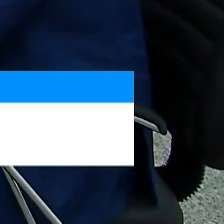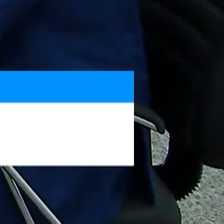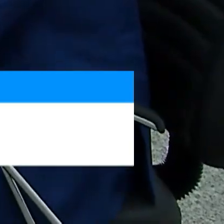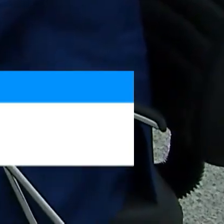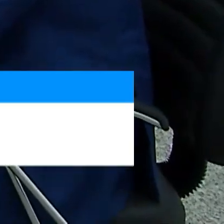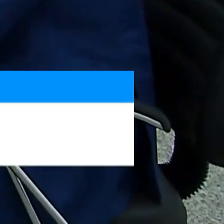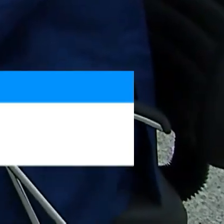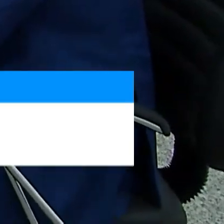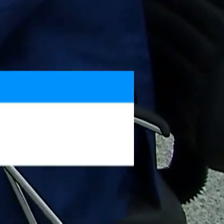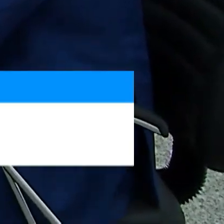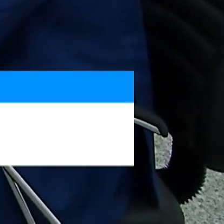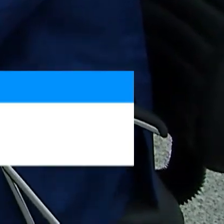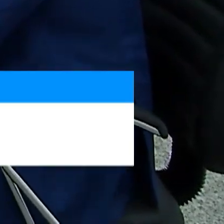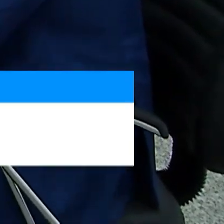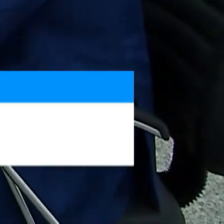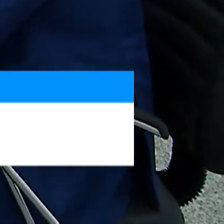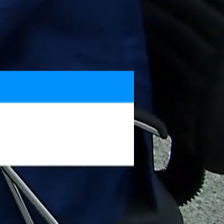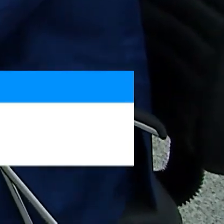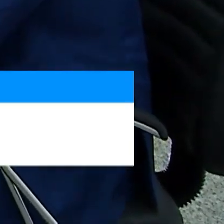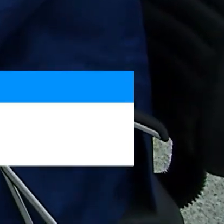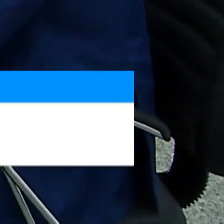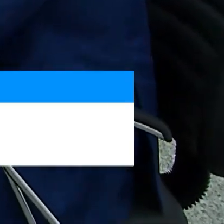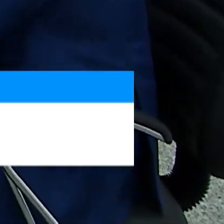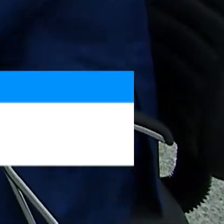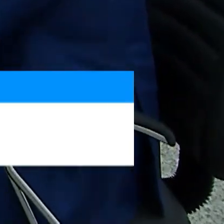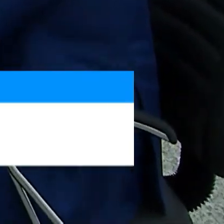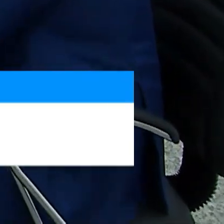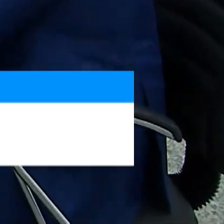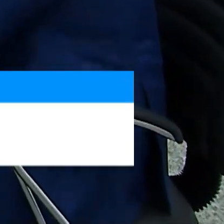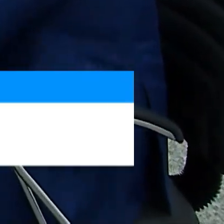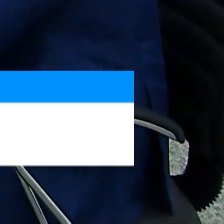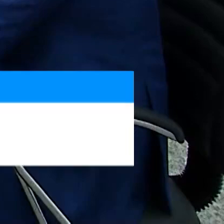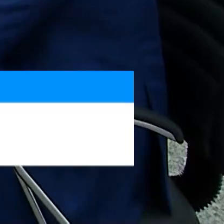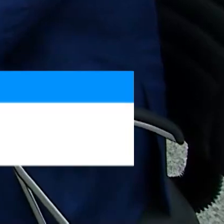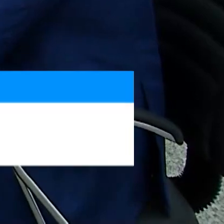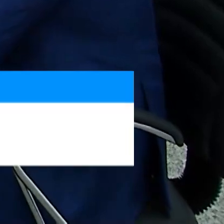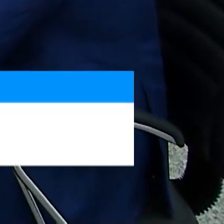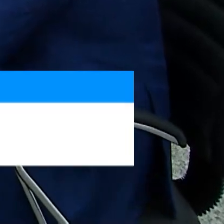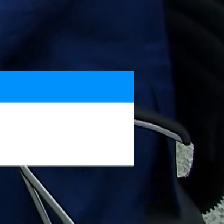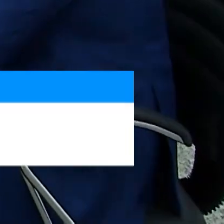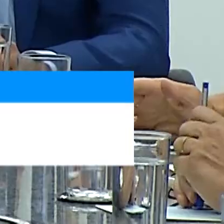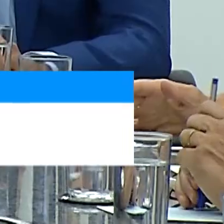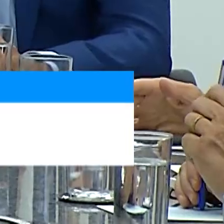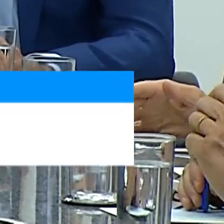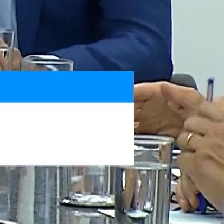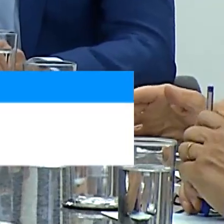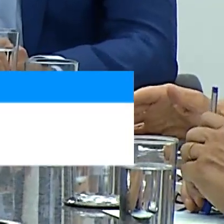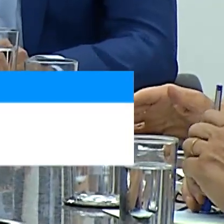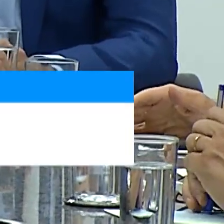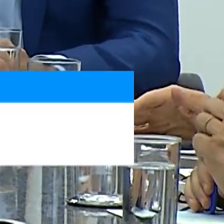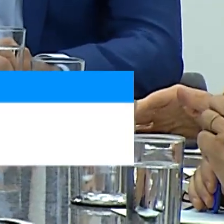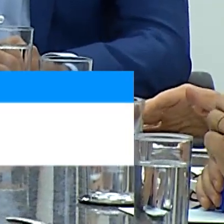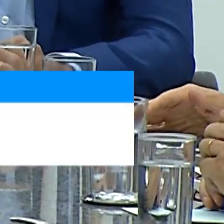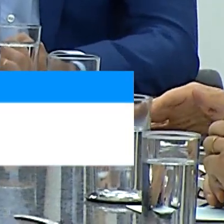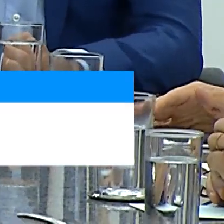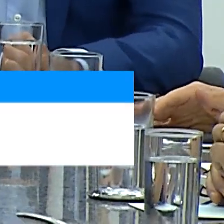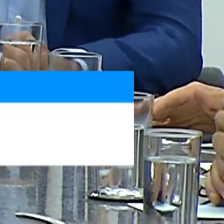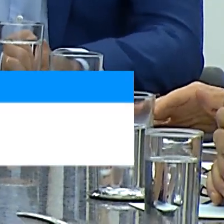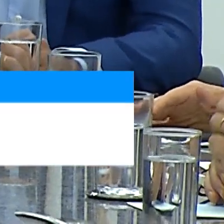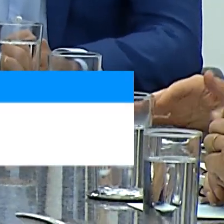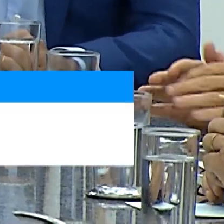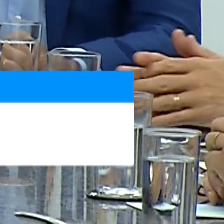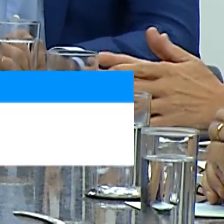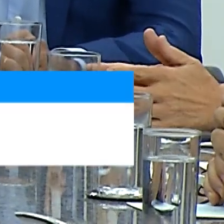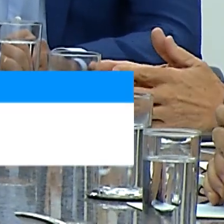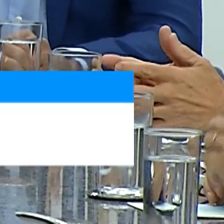de reunião com os deputados estaduais na sala da presidência para agradecer ao parlamento o apoio dado ao governo